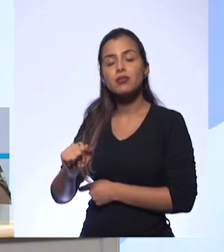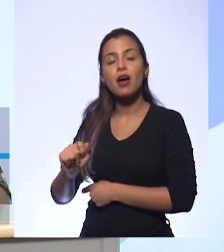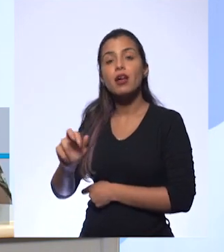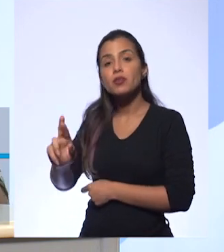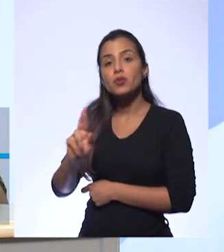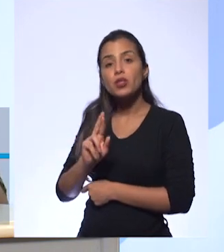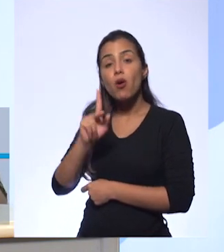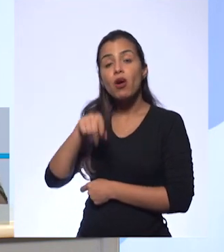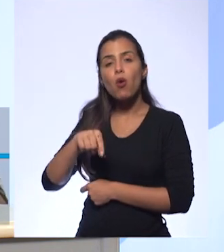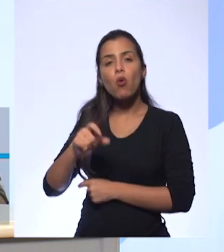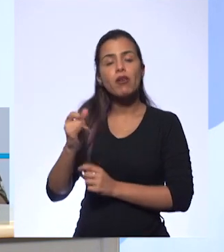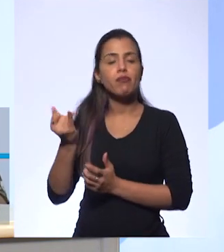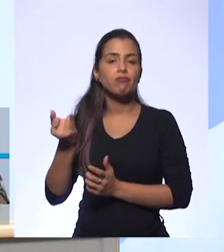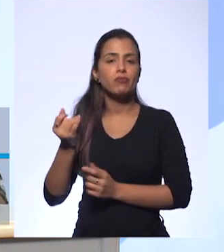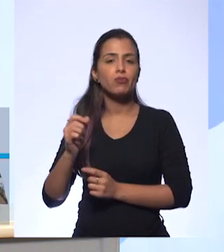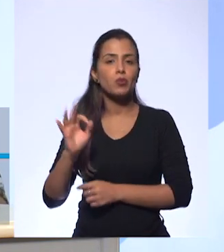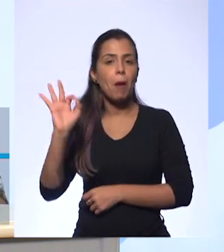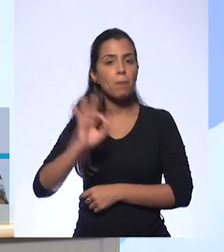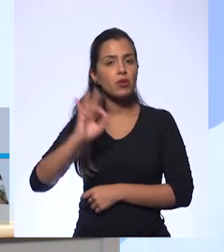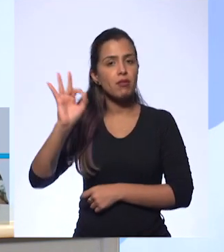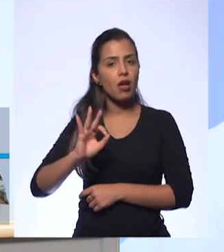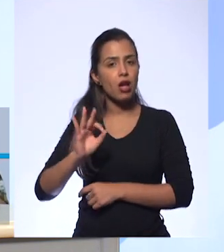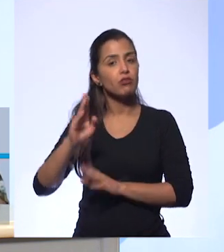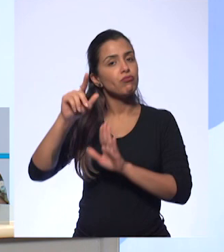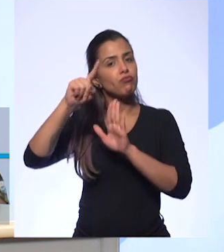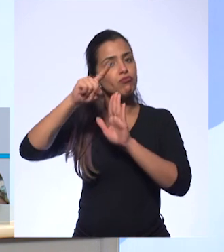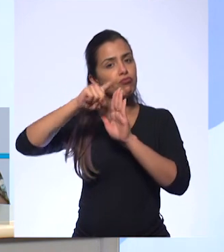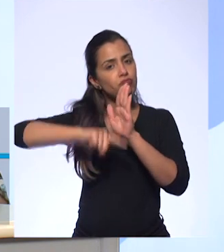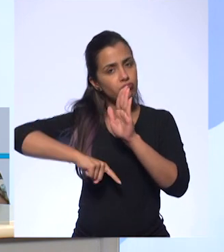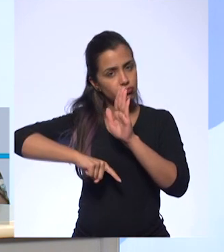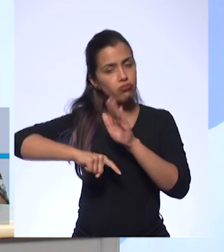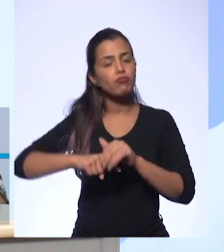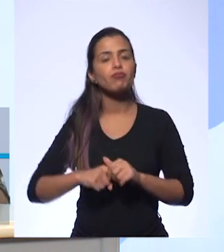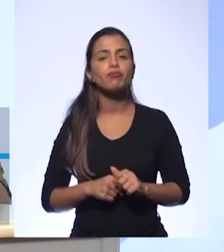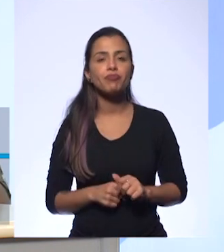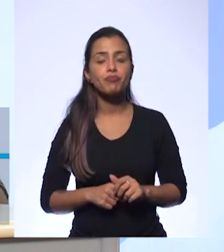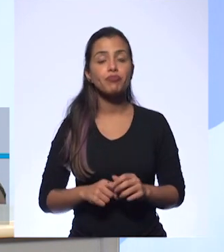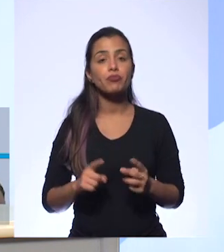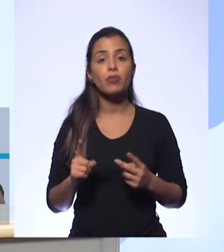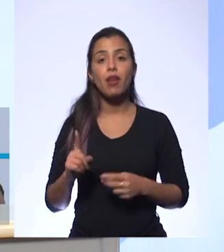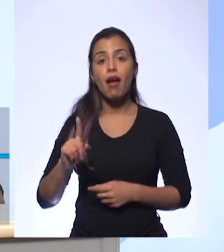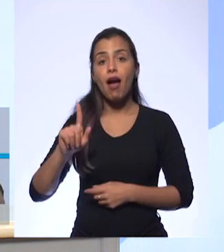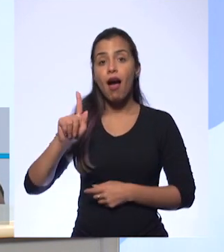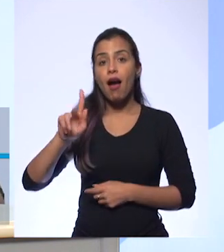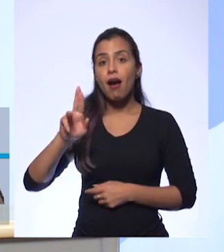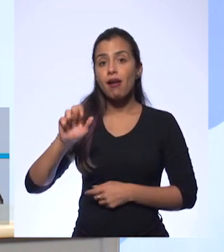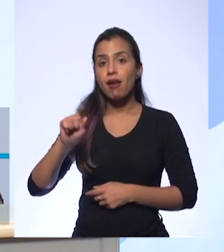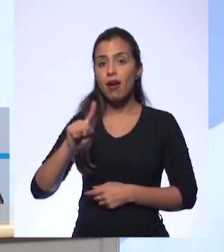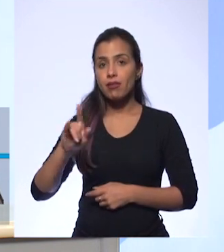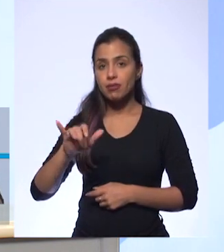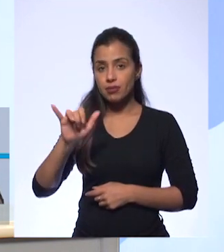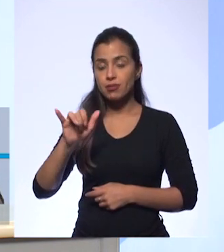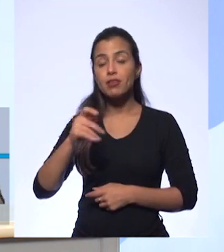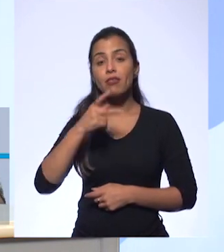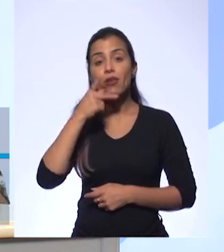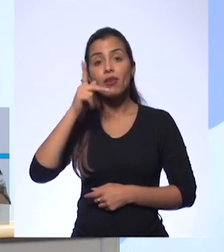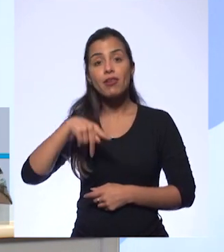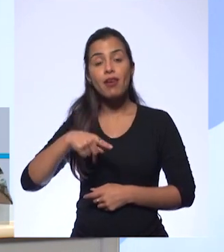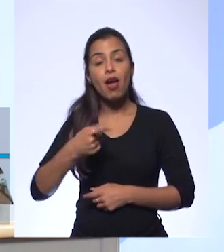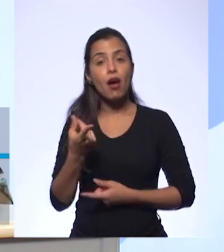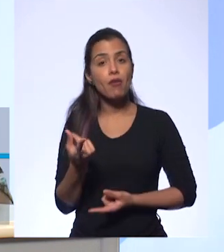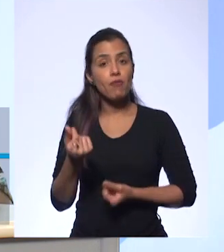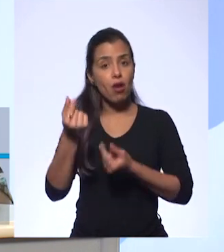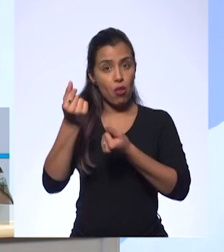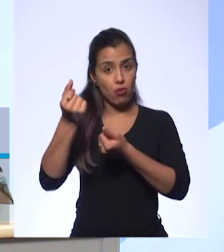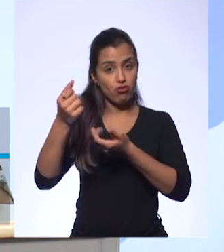das taxas em produtos. Já a Grazi disse que é eliminar tarifas alfandegárias.